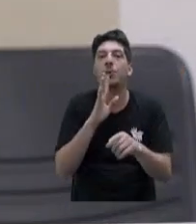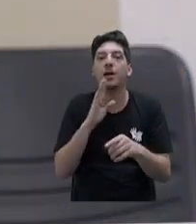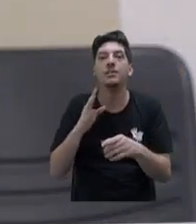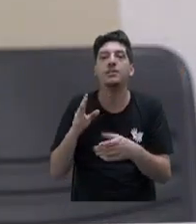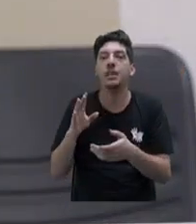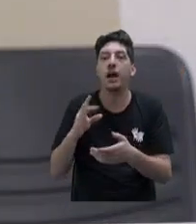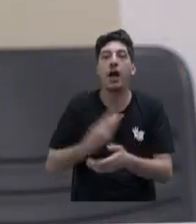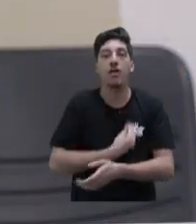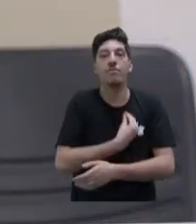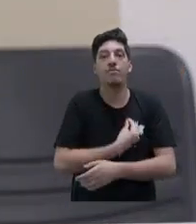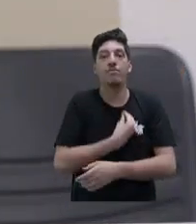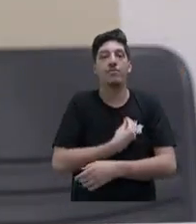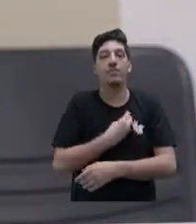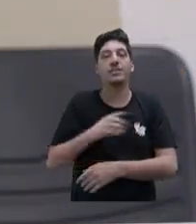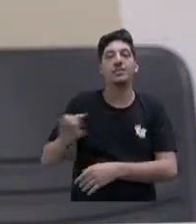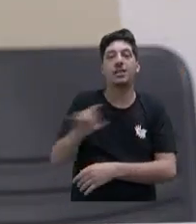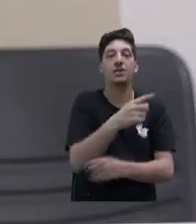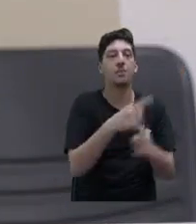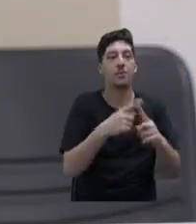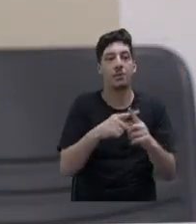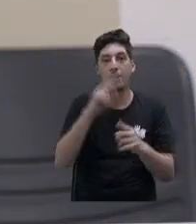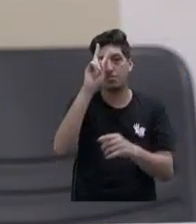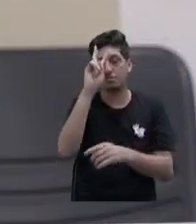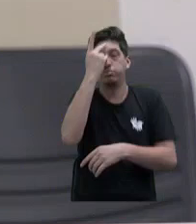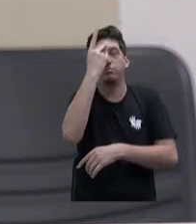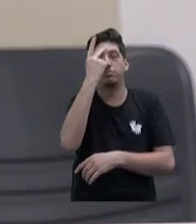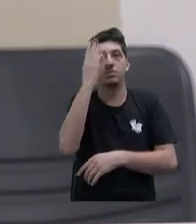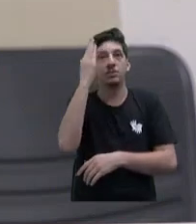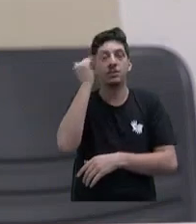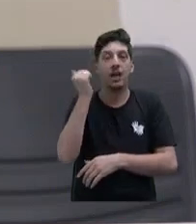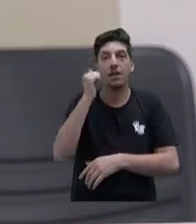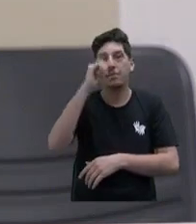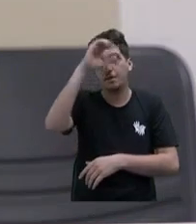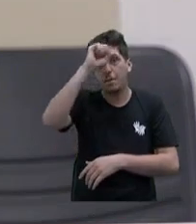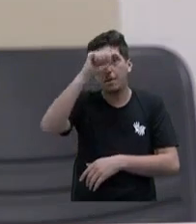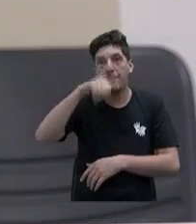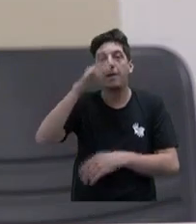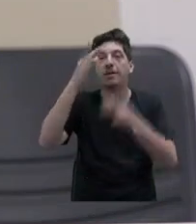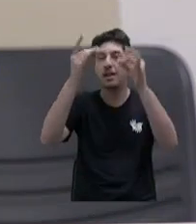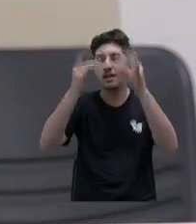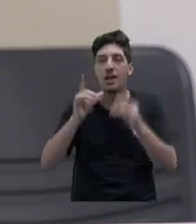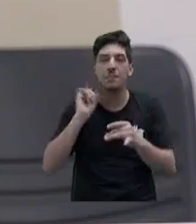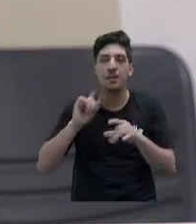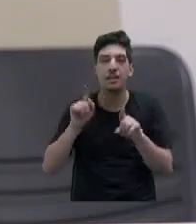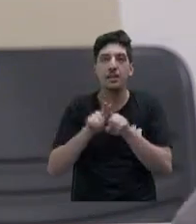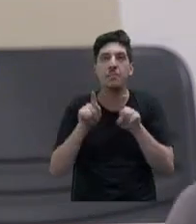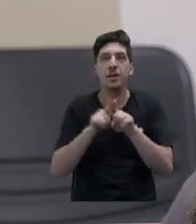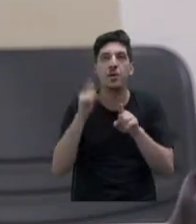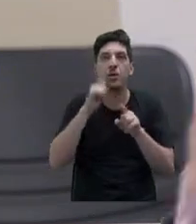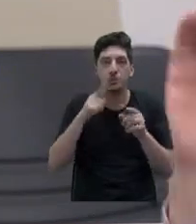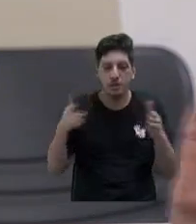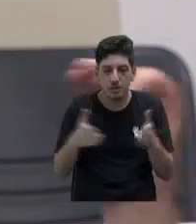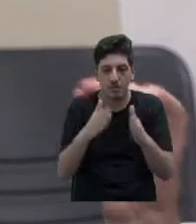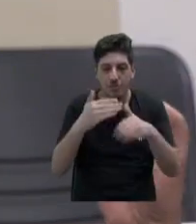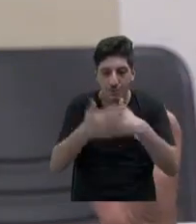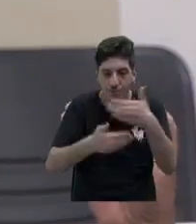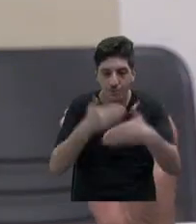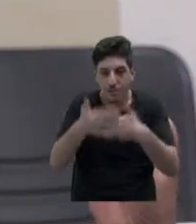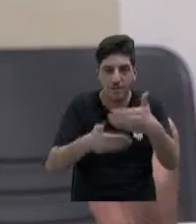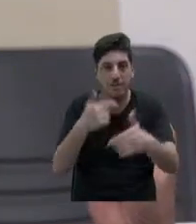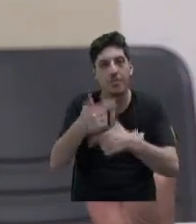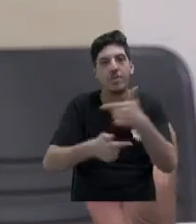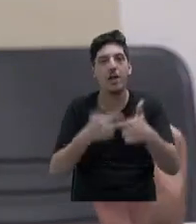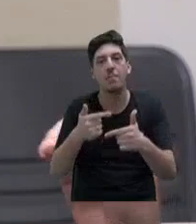local, porque muda a minha cabeça, eu aprendo mais de Minas e consigo conduzir o trabalho para uma diversidade ainda maior e,